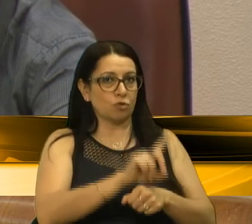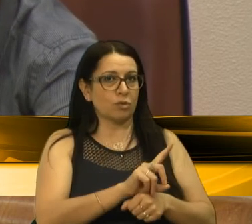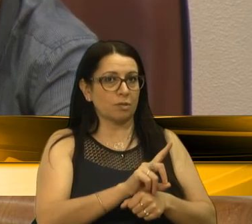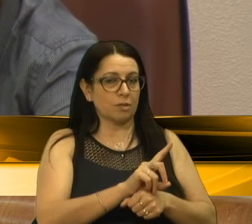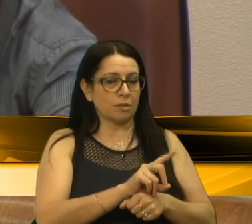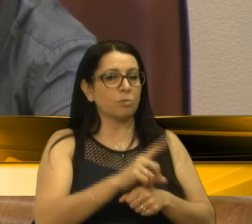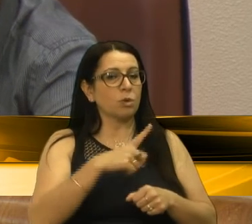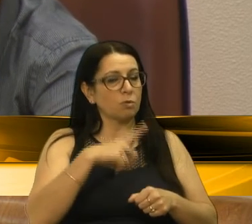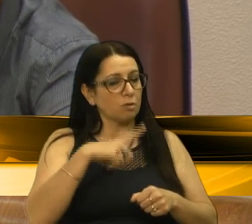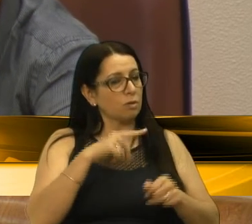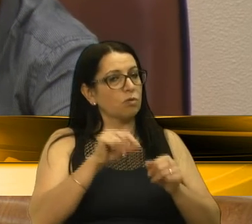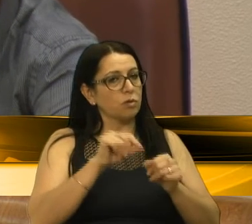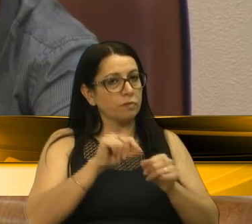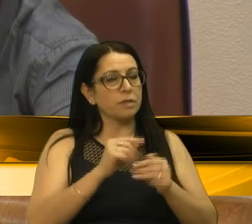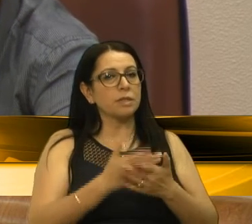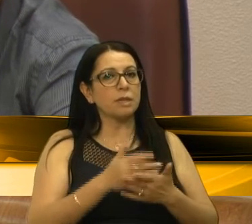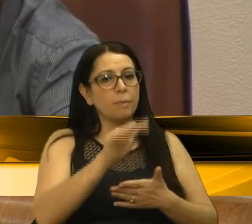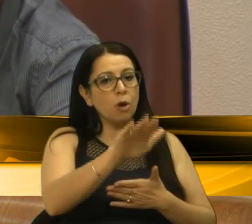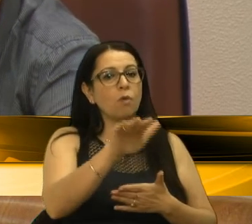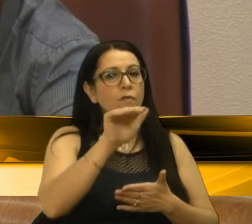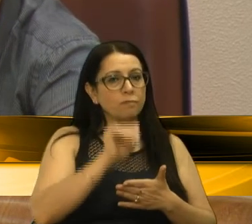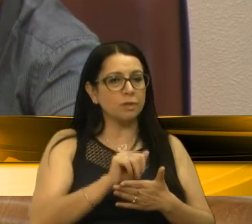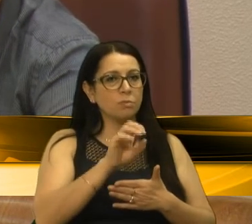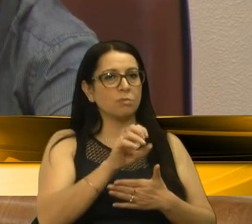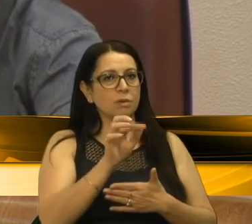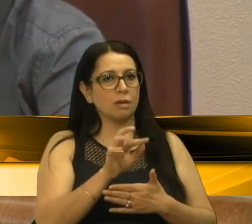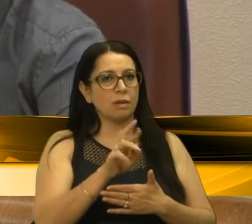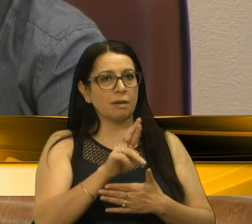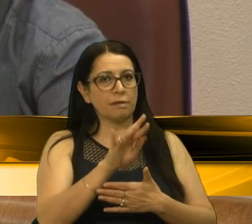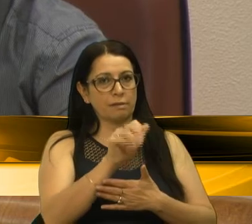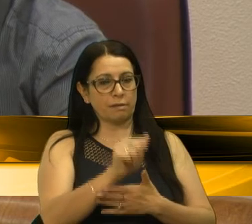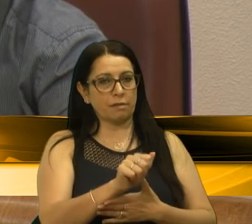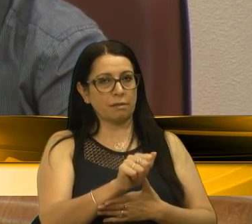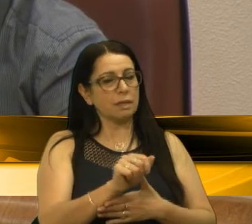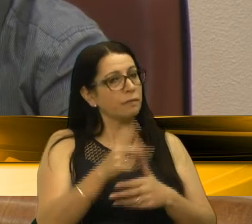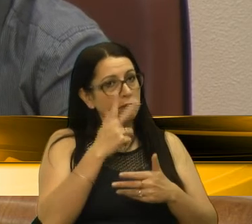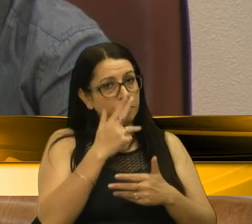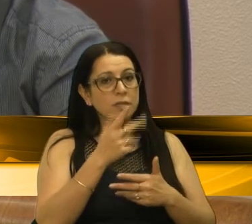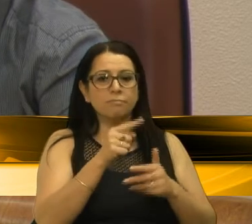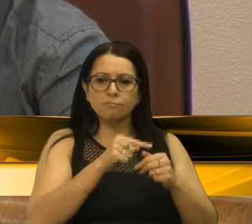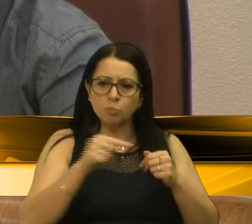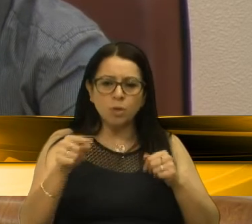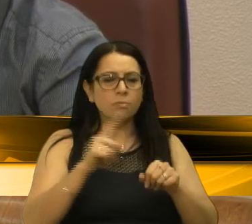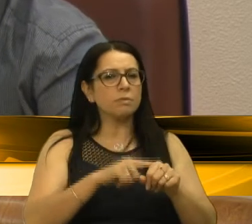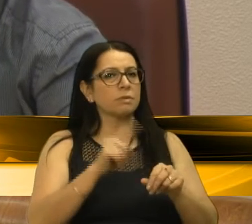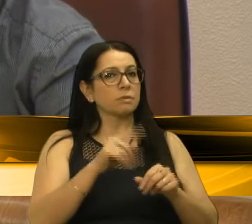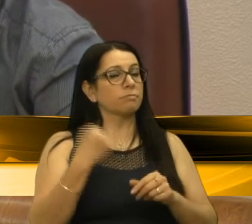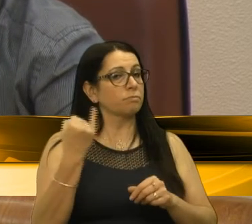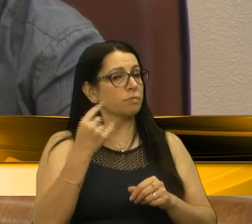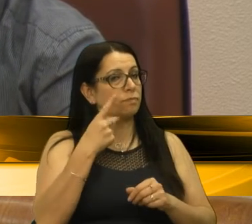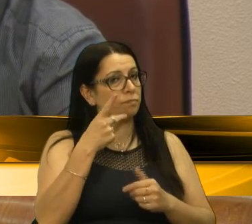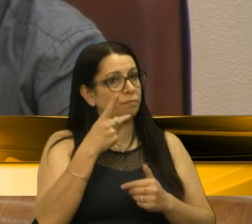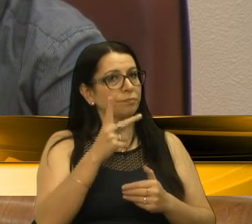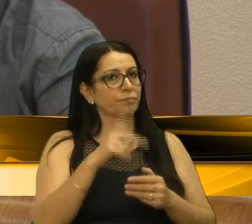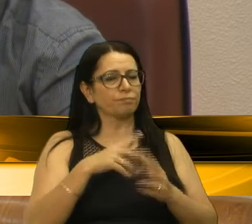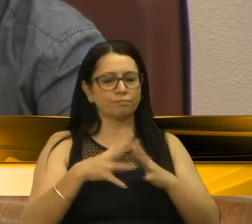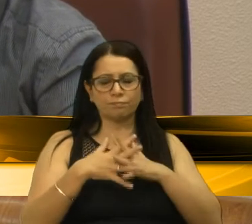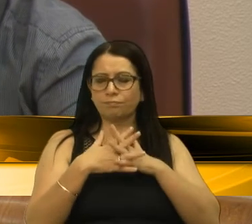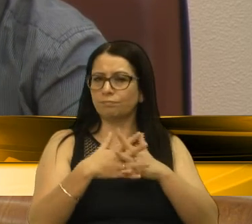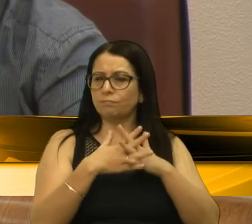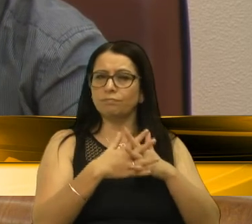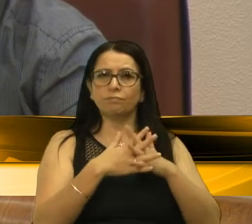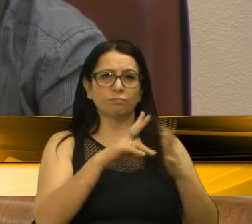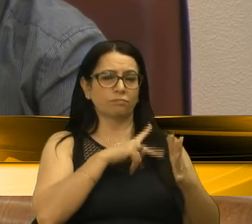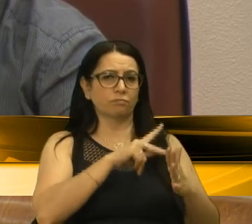prerrogativa que eu tenho de fazer uma convocação extraordinária. Fiz com folga, e isso é importante destacar que nesse momento havia uma confusão do então presidente do